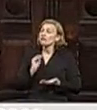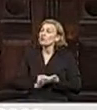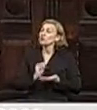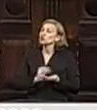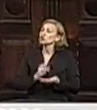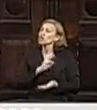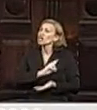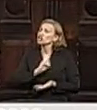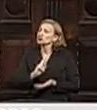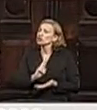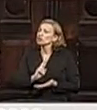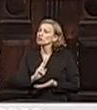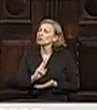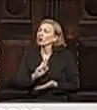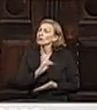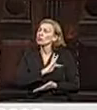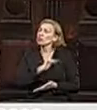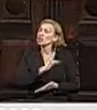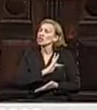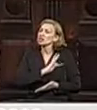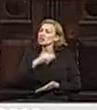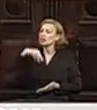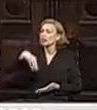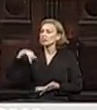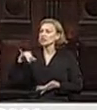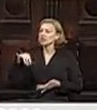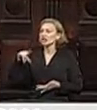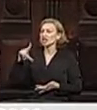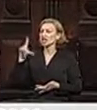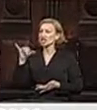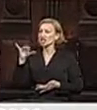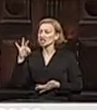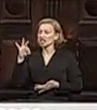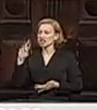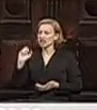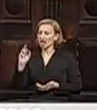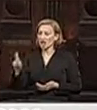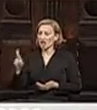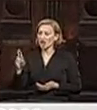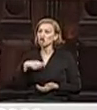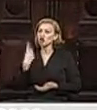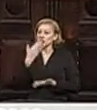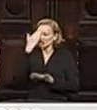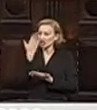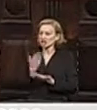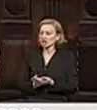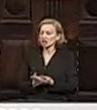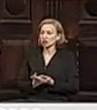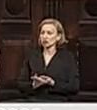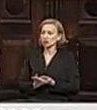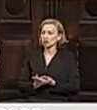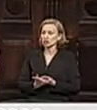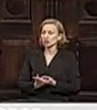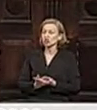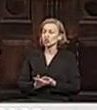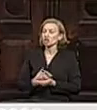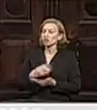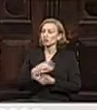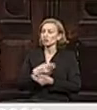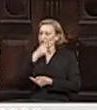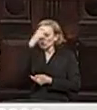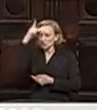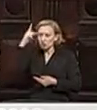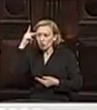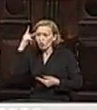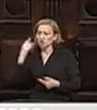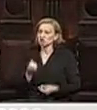Polícia Militar, da qual nós acreditamos que, em sua maioria, é formada por pessoas de bem e